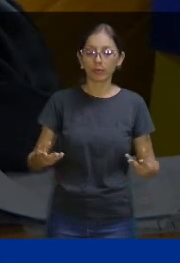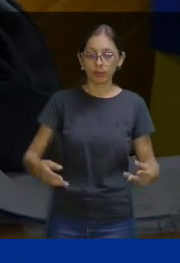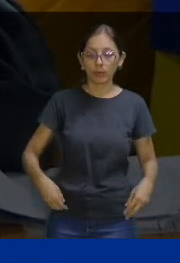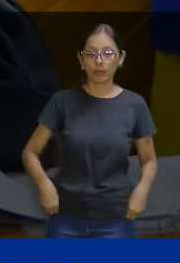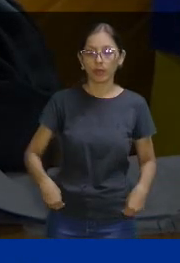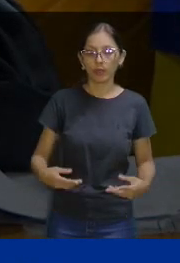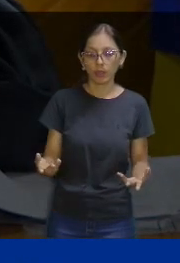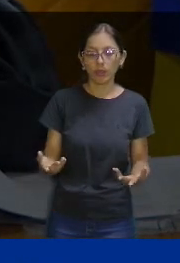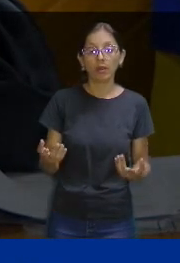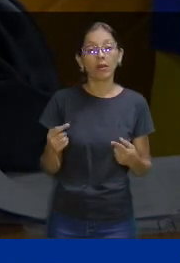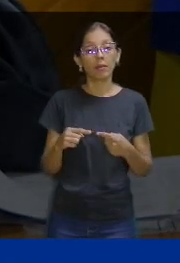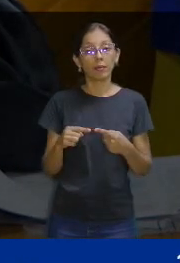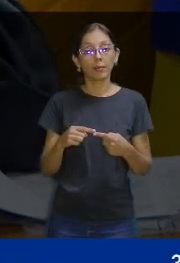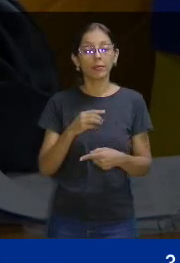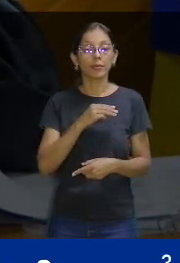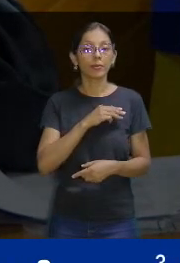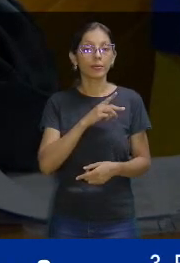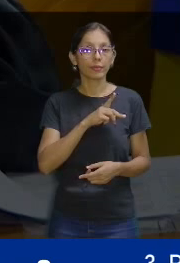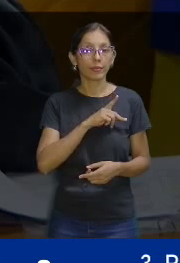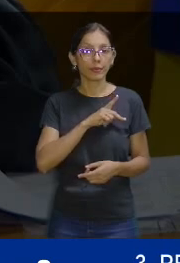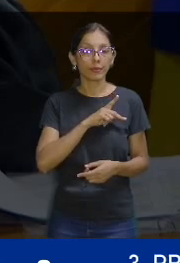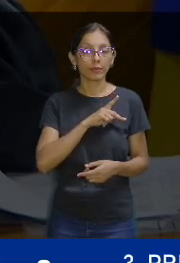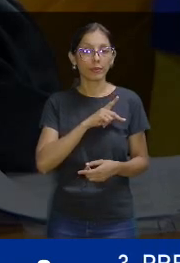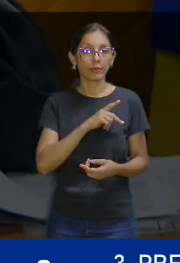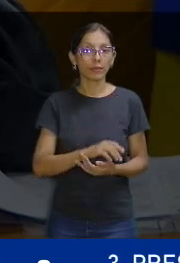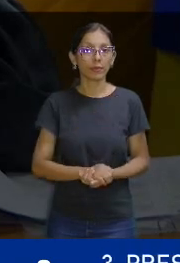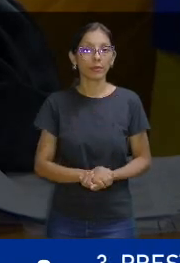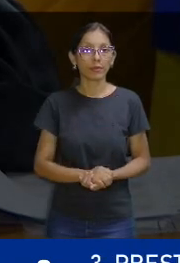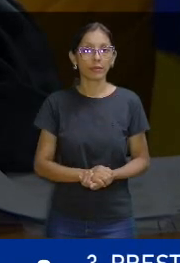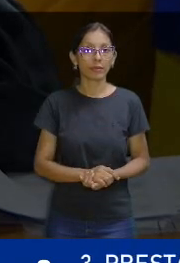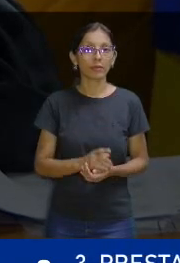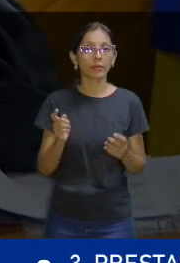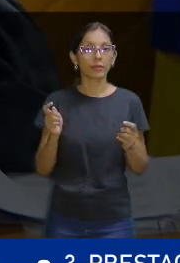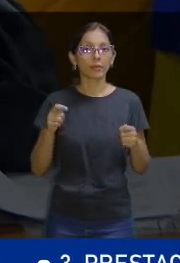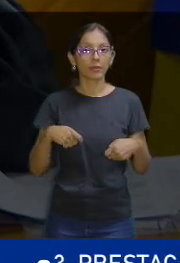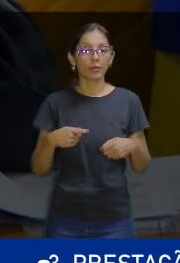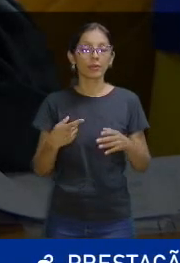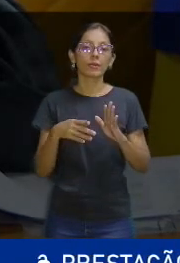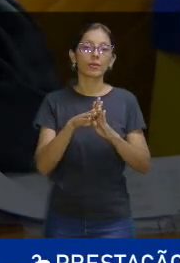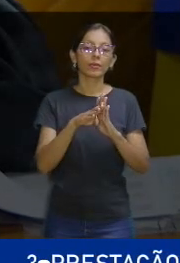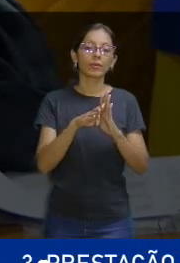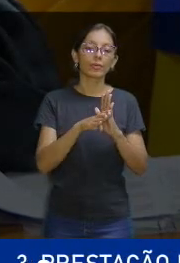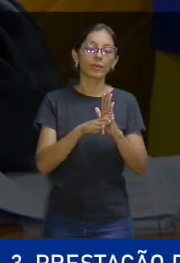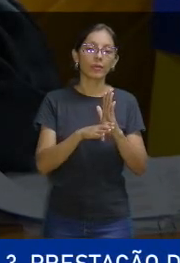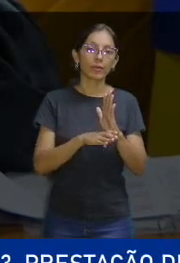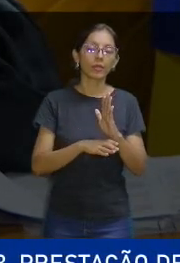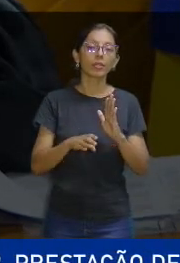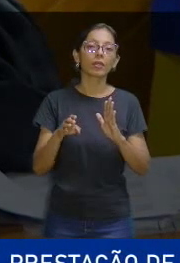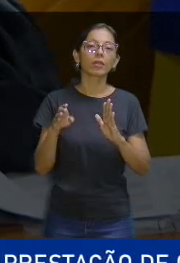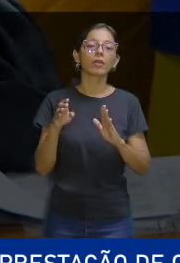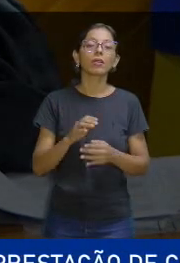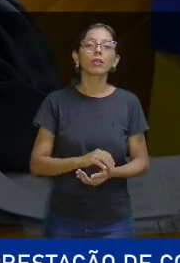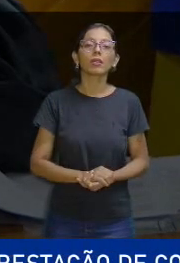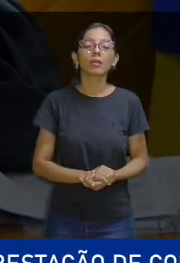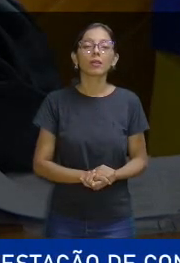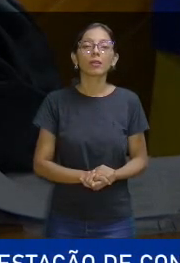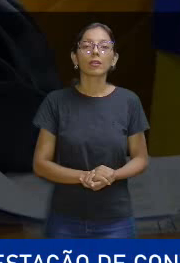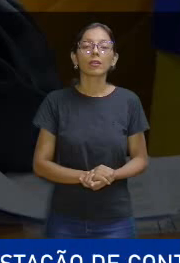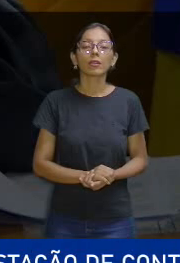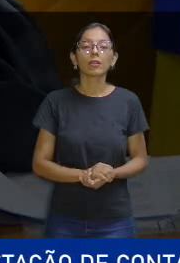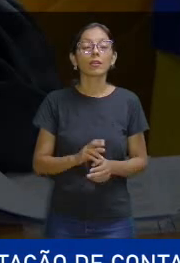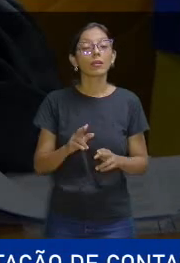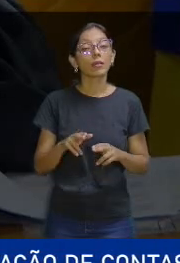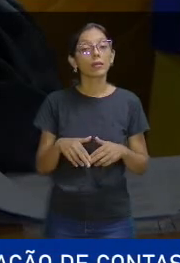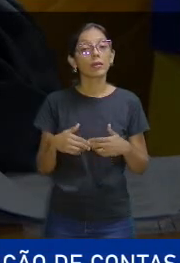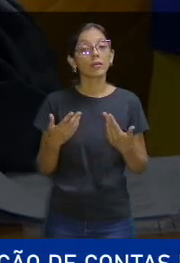pelo Ministério Público para aferir a suposta infringência dos princípios constitucionais. Portanto, não se pode